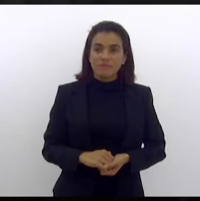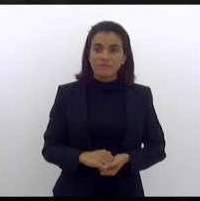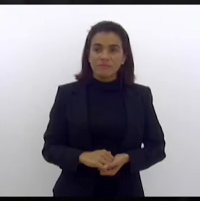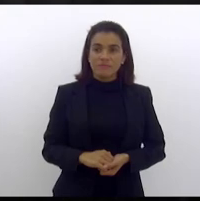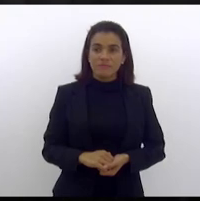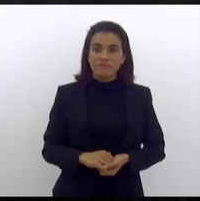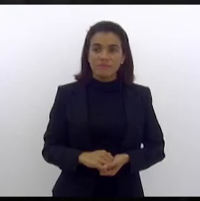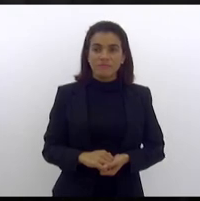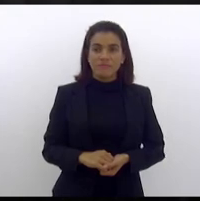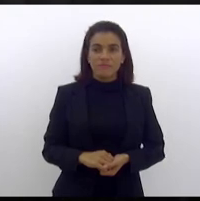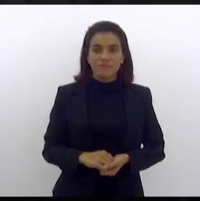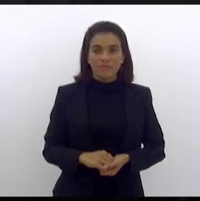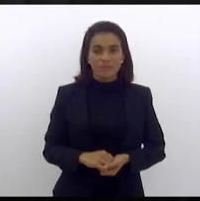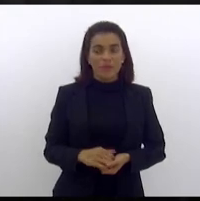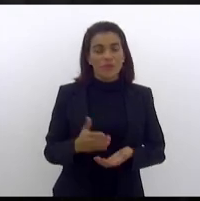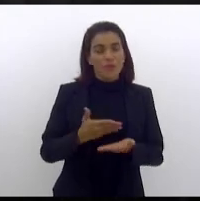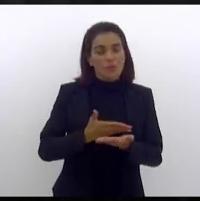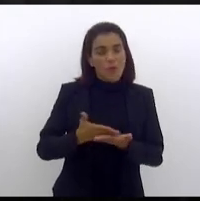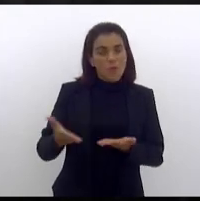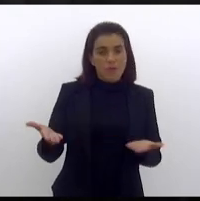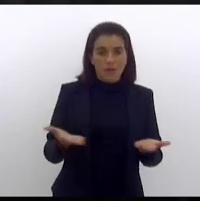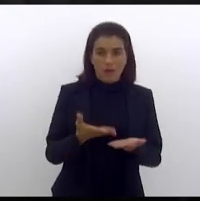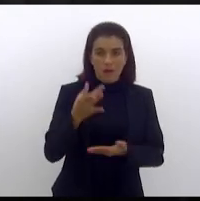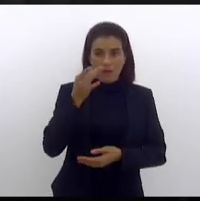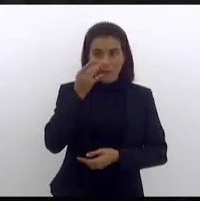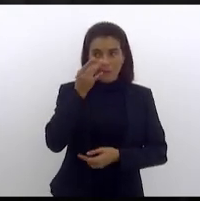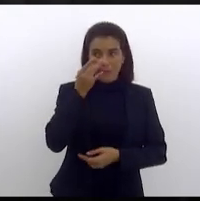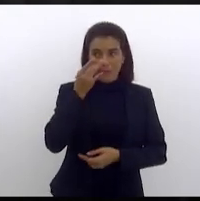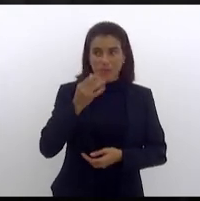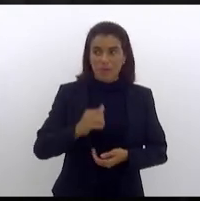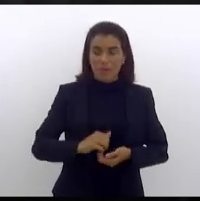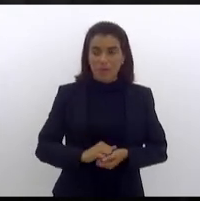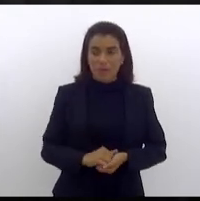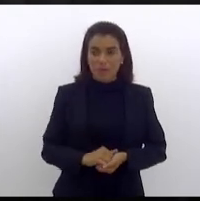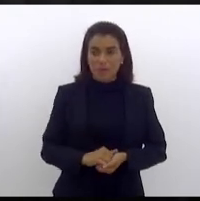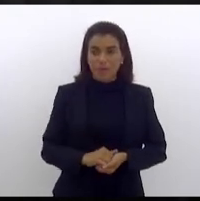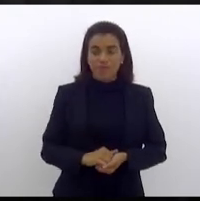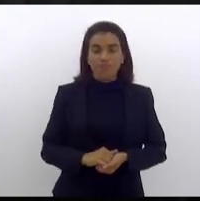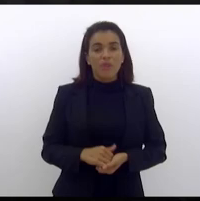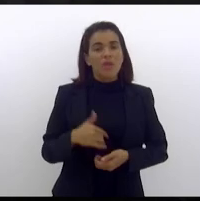começar aqui pelo presencial